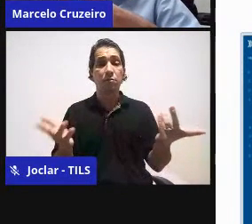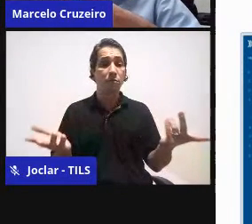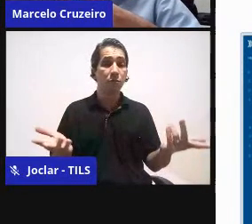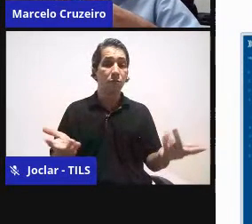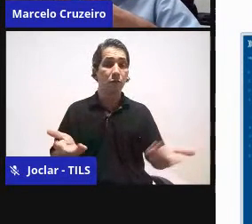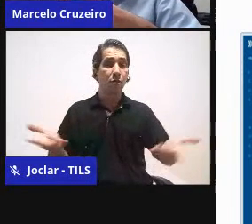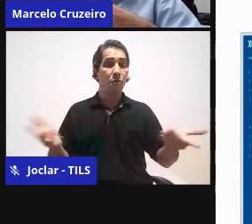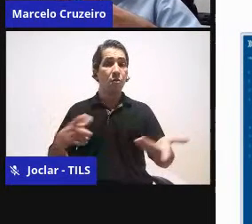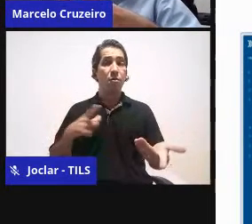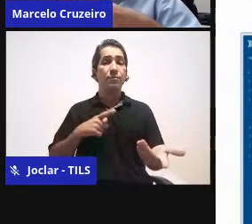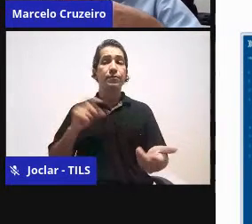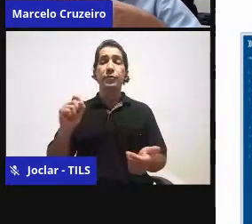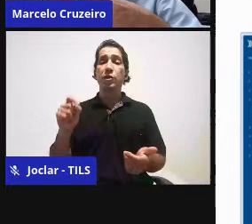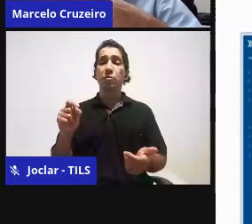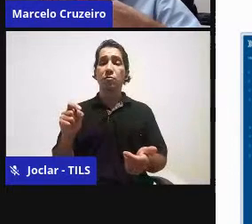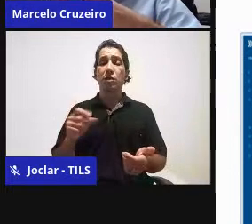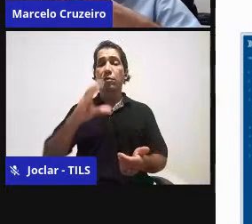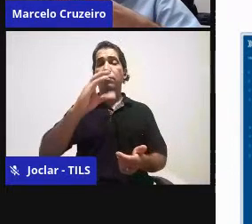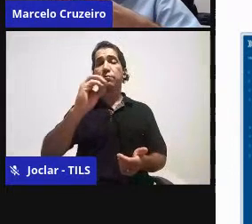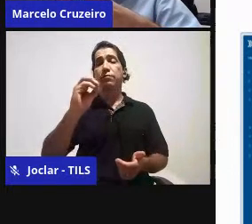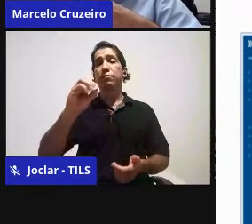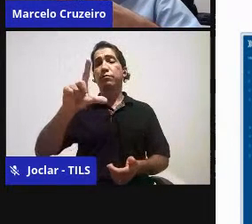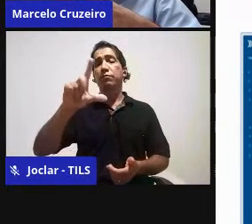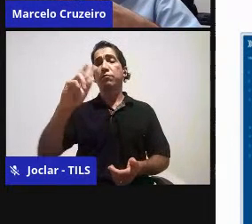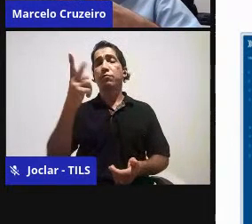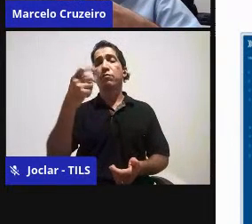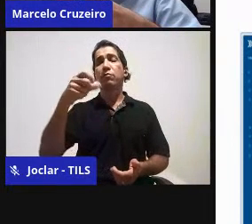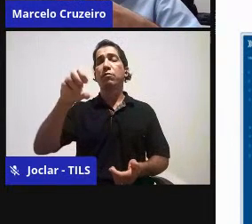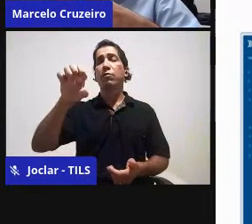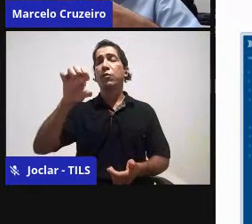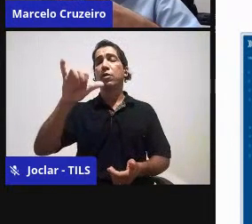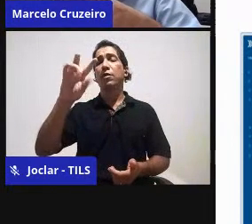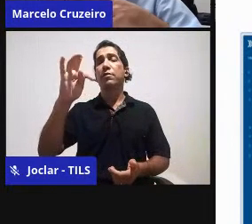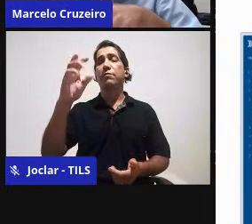colheitadeiras automáticas, onde você vai ter